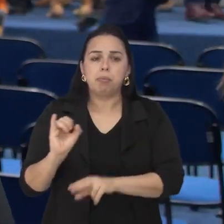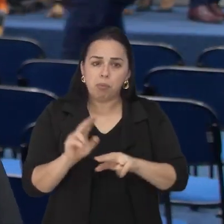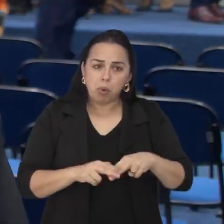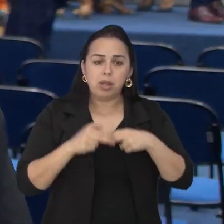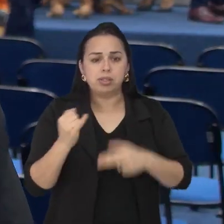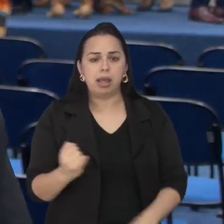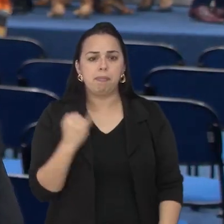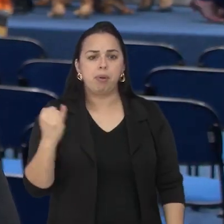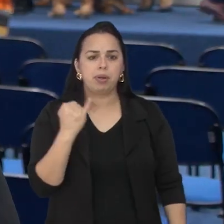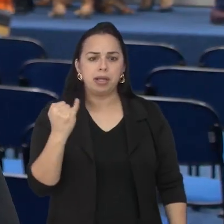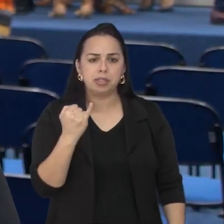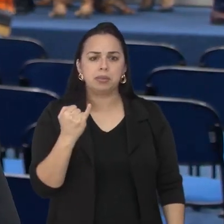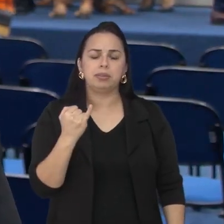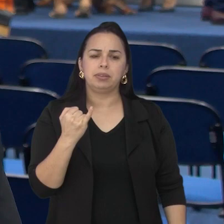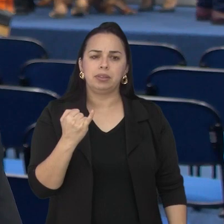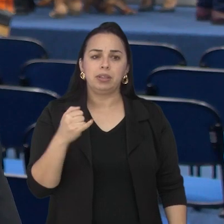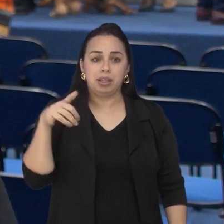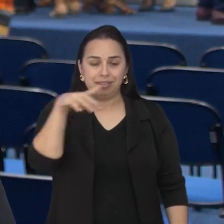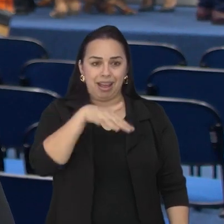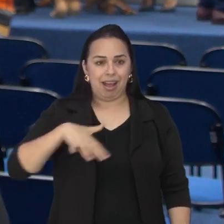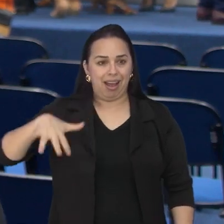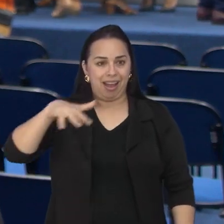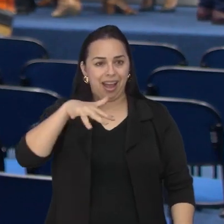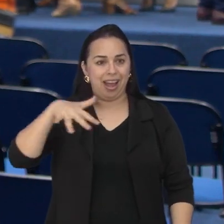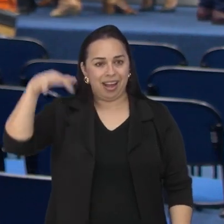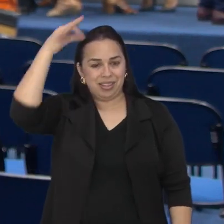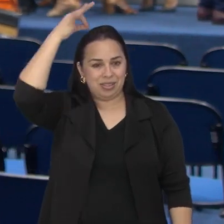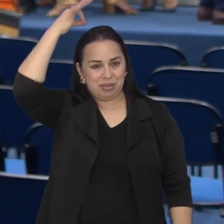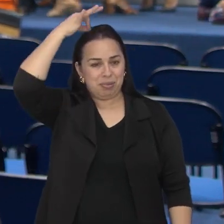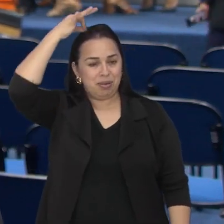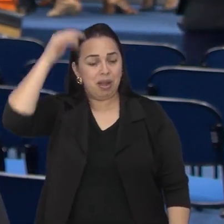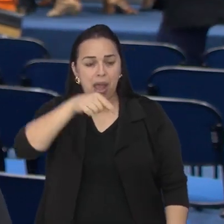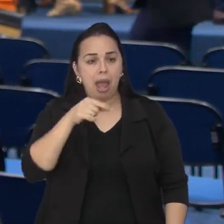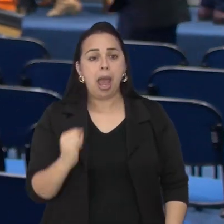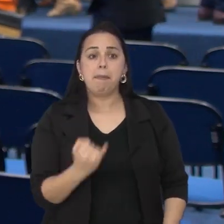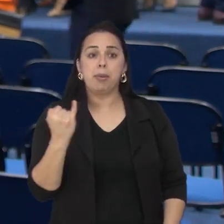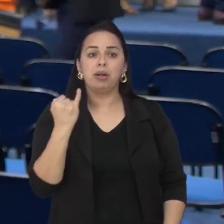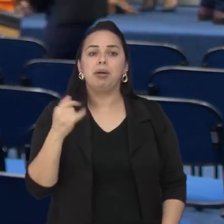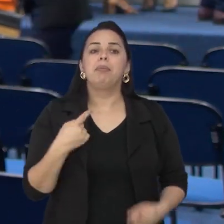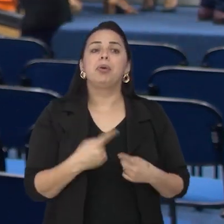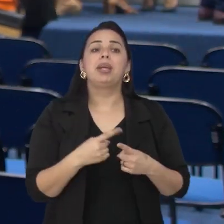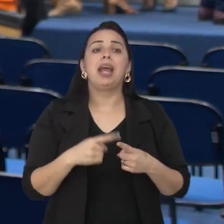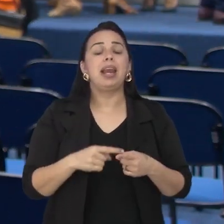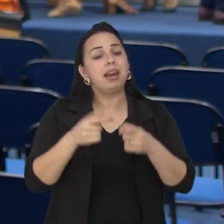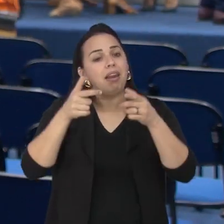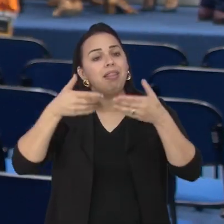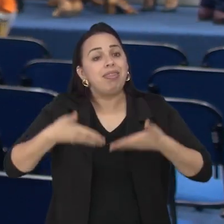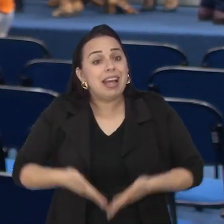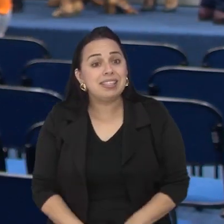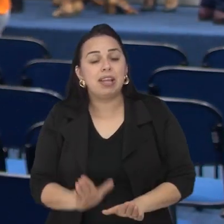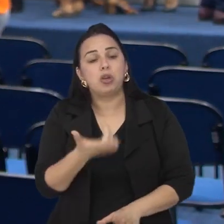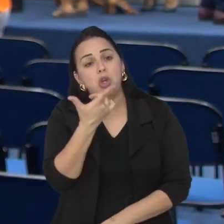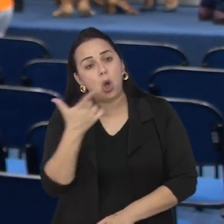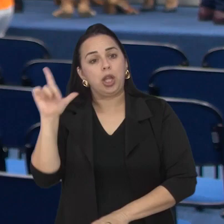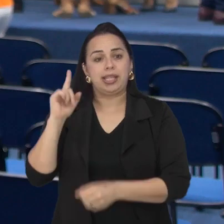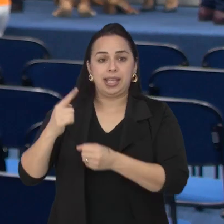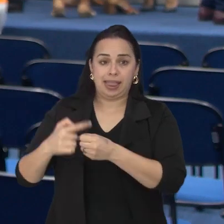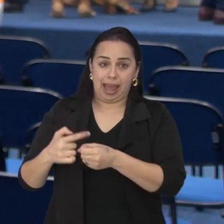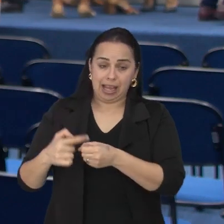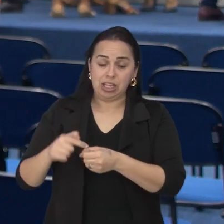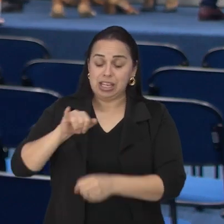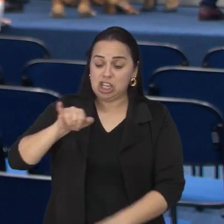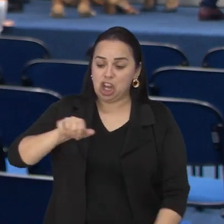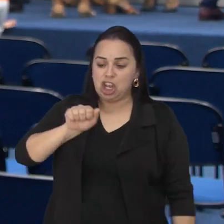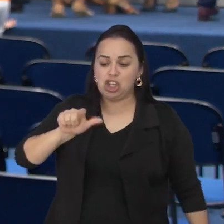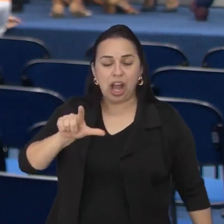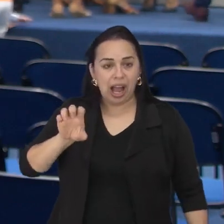É muito importante para nós, no reino espiritual, esse título, porque como ele não é daqui, né? Ele é de Jales,